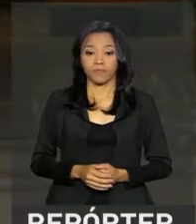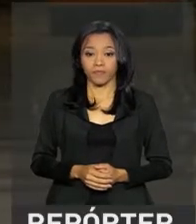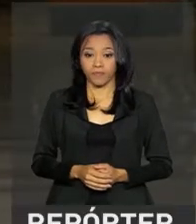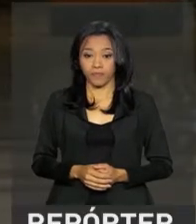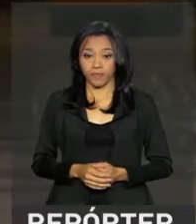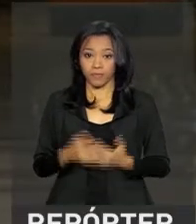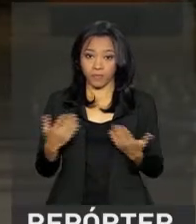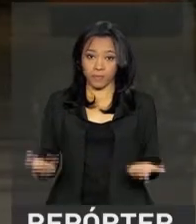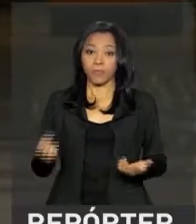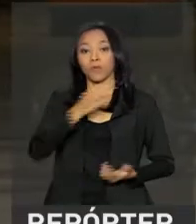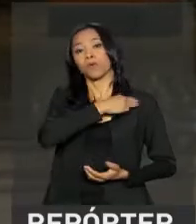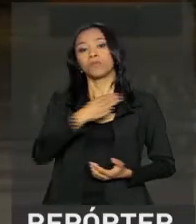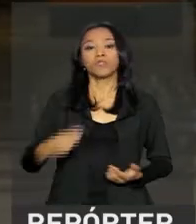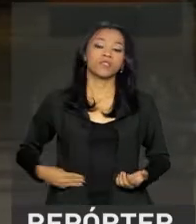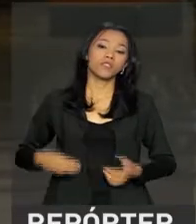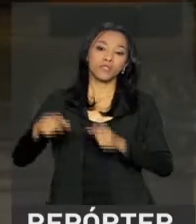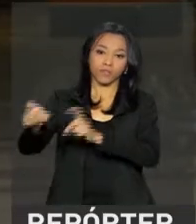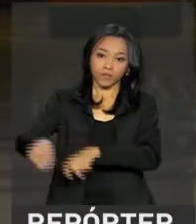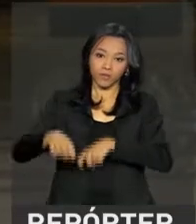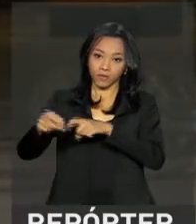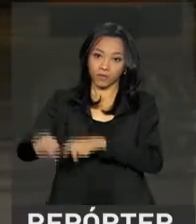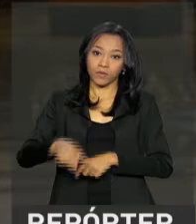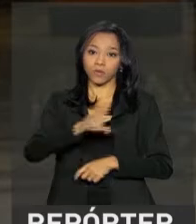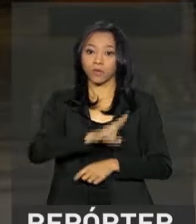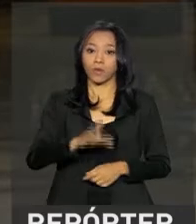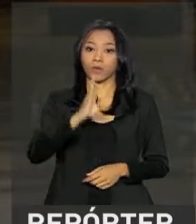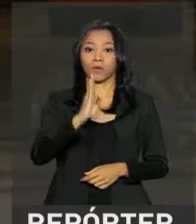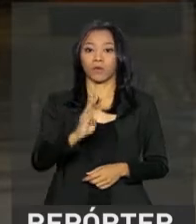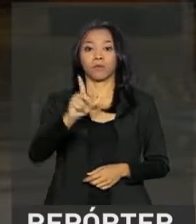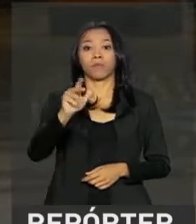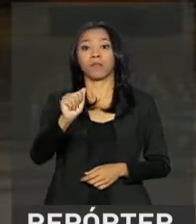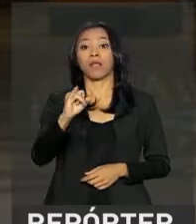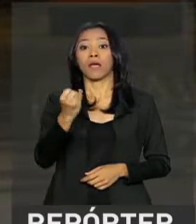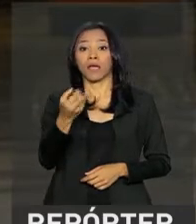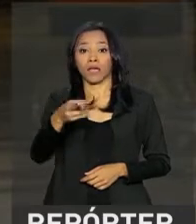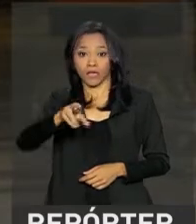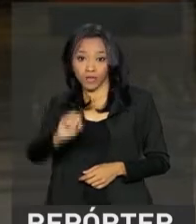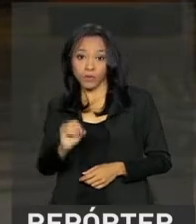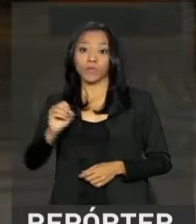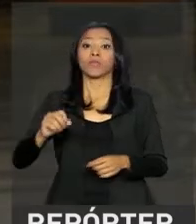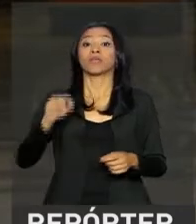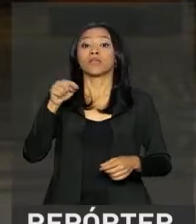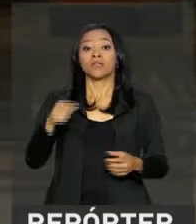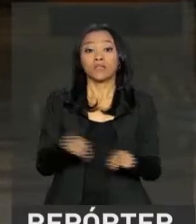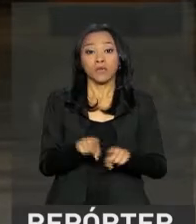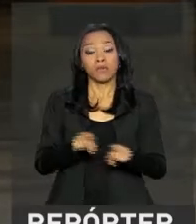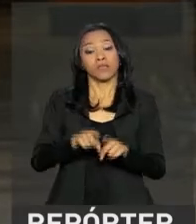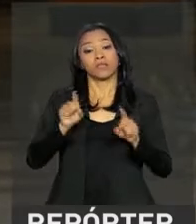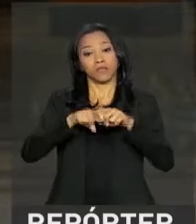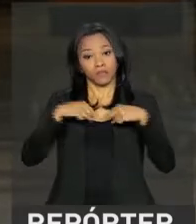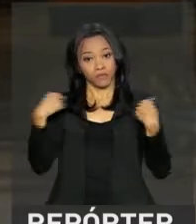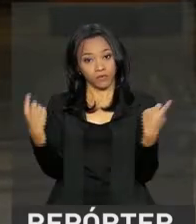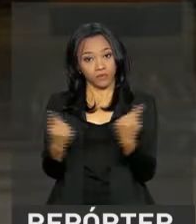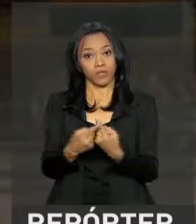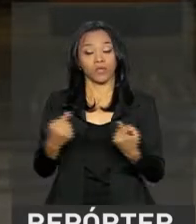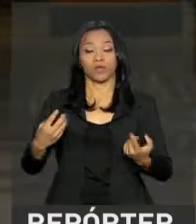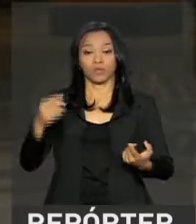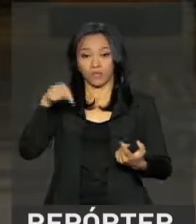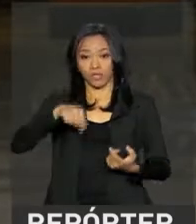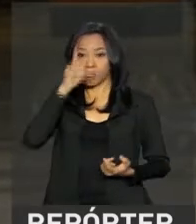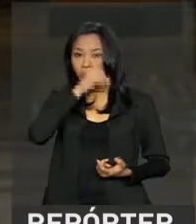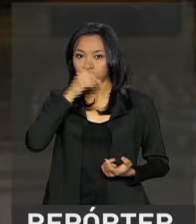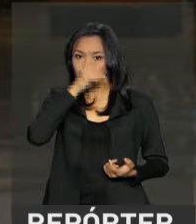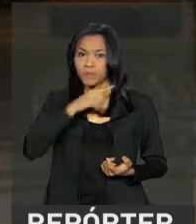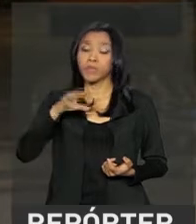o ministro da agricultura blairo maggi que também se reuniu com o presidente michel temer neste domingo afirmou que o mercado está